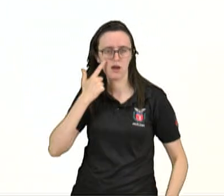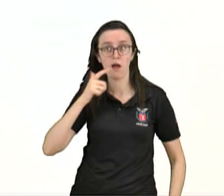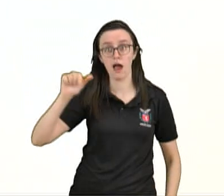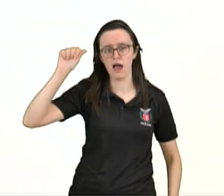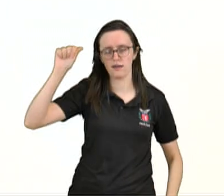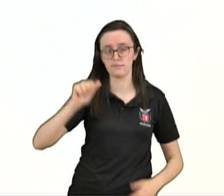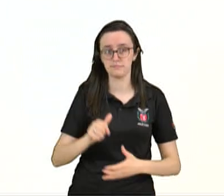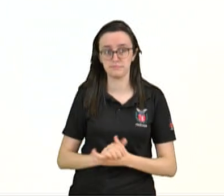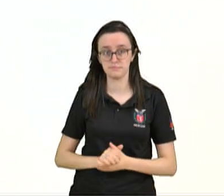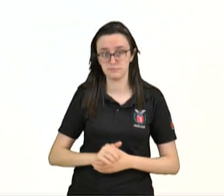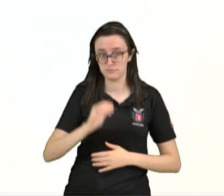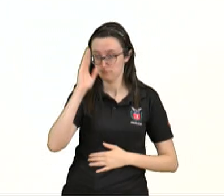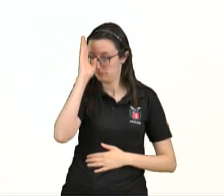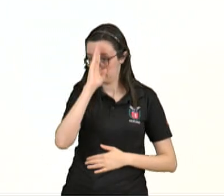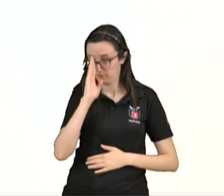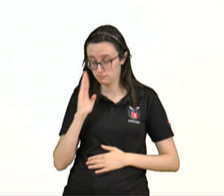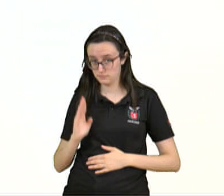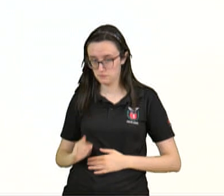Os